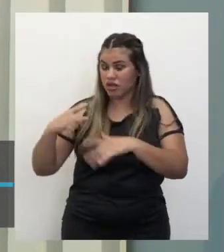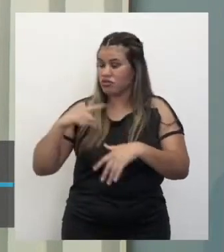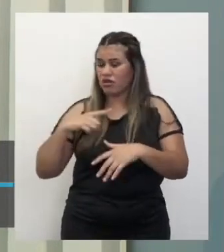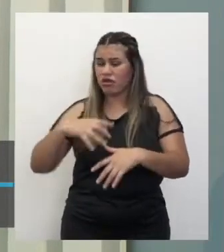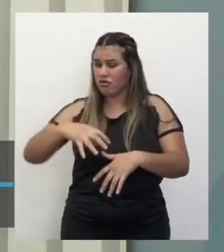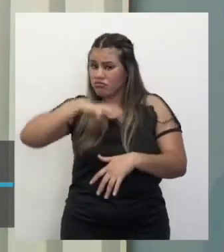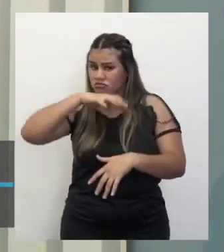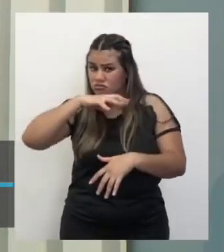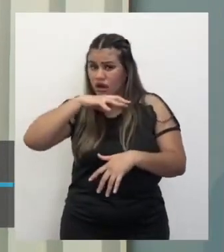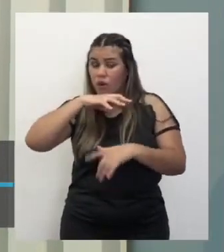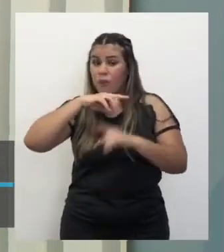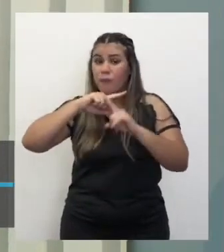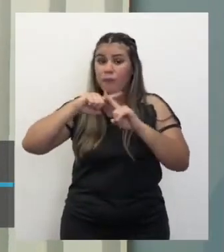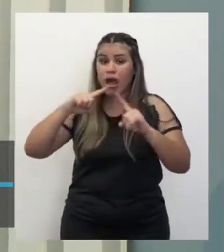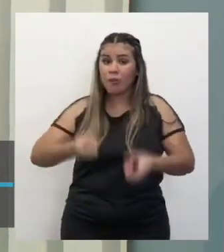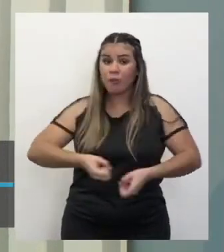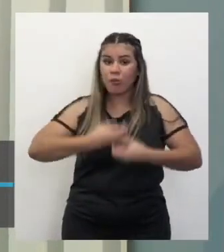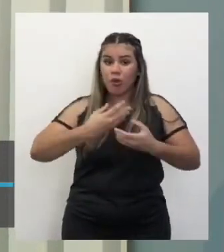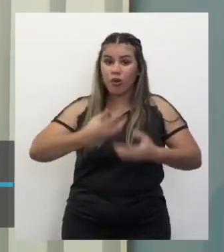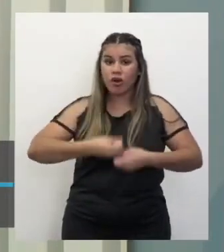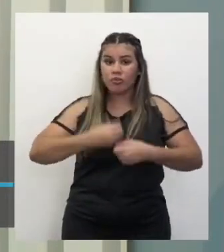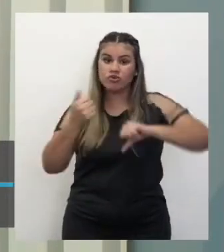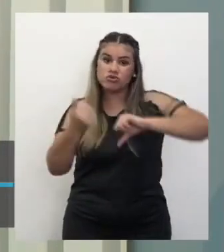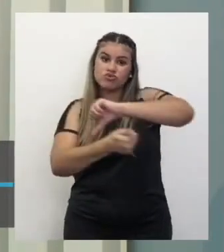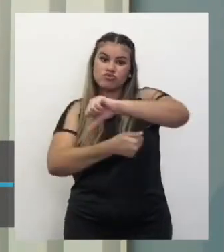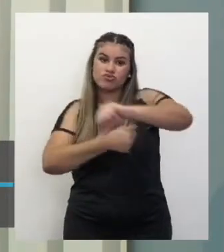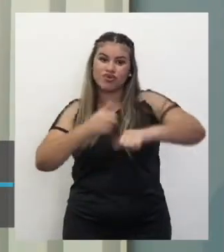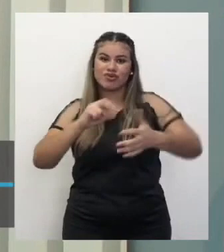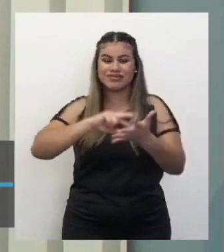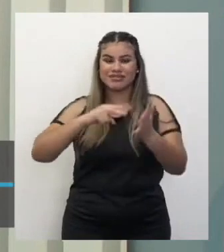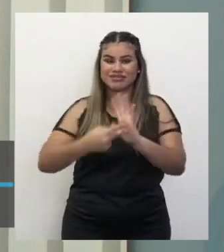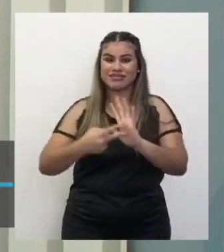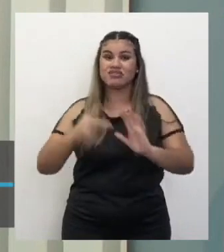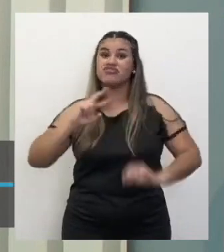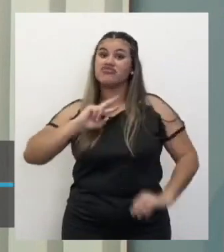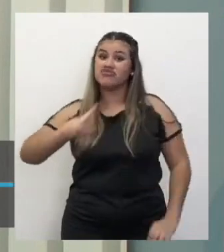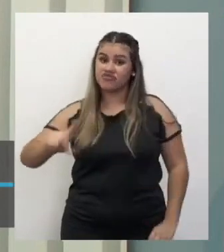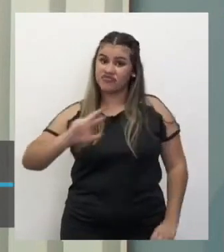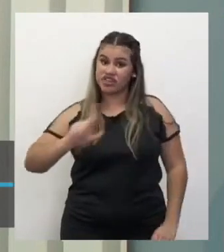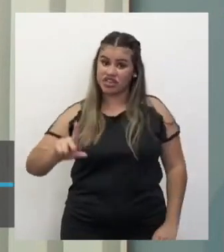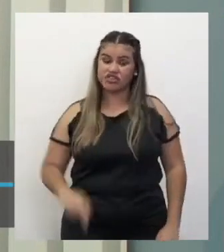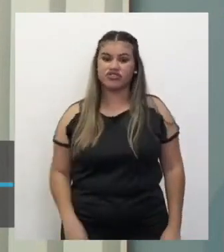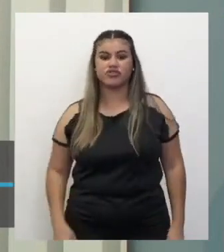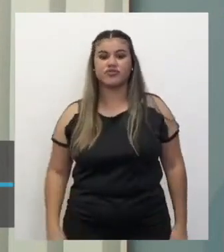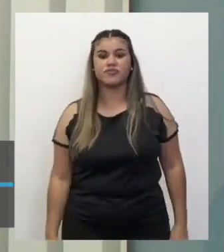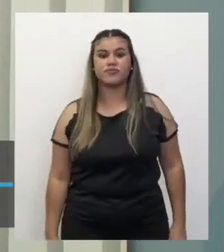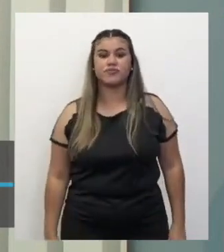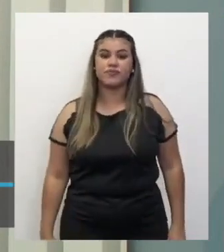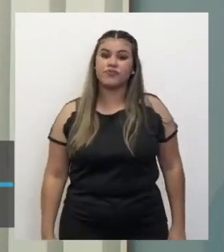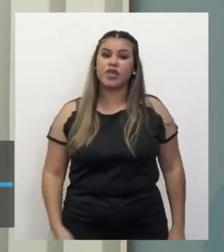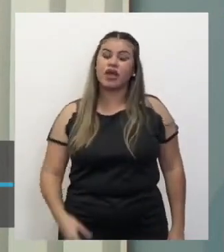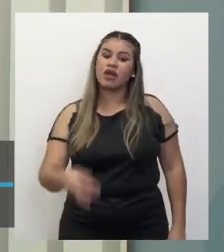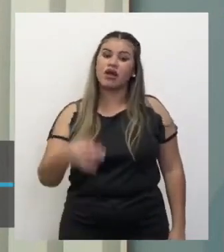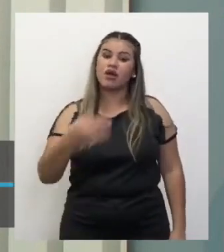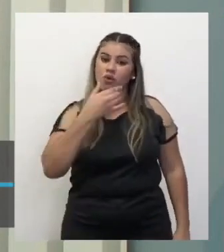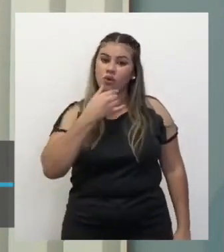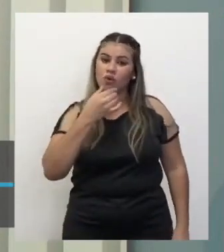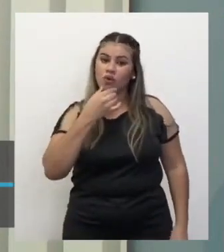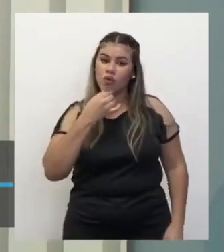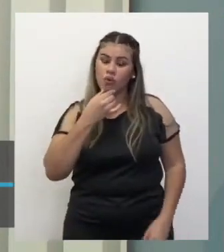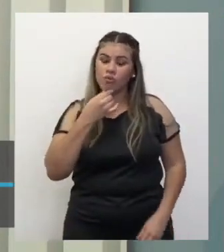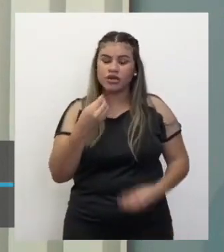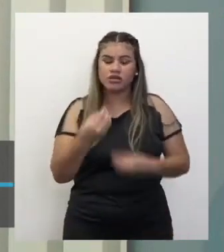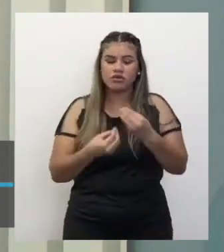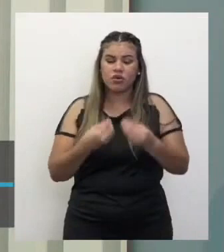bicho, mas no poema ela tem outros sentidos. E aí o Manuel Bandeira, o eu lírico, né, vai trabalhando esses elementos. Ele